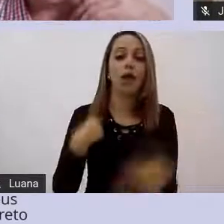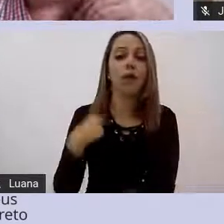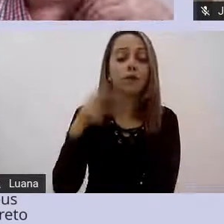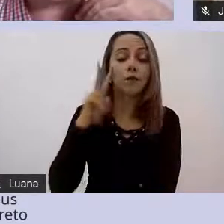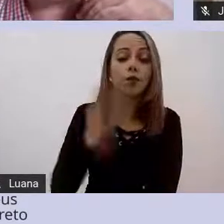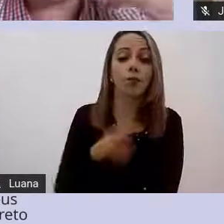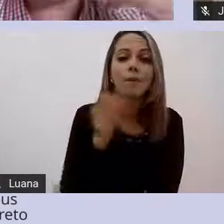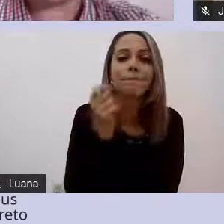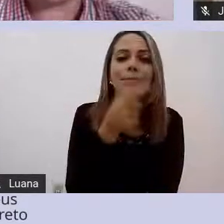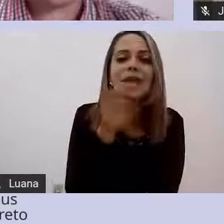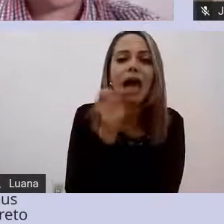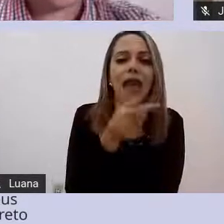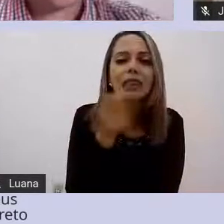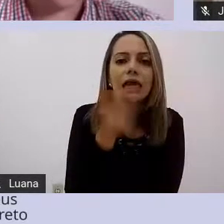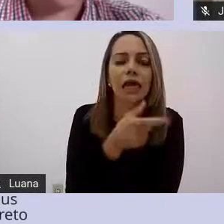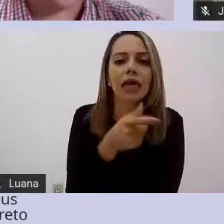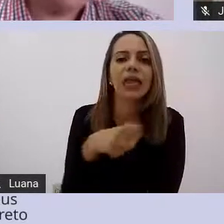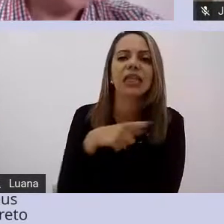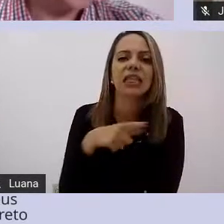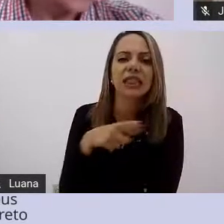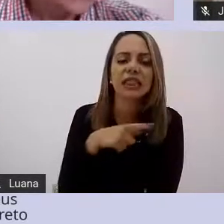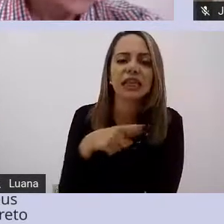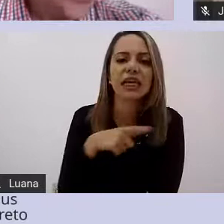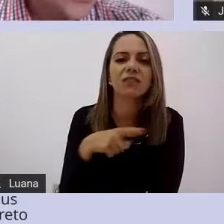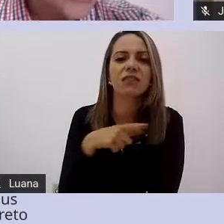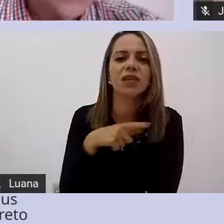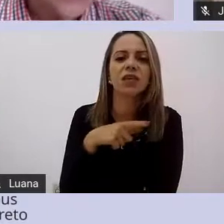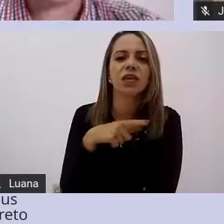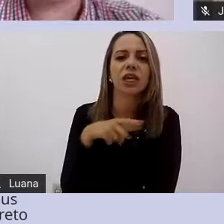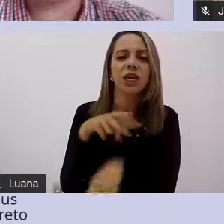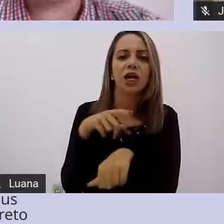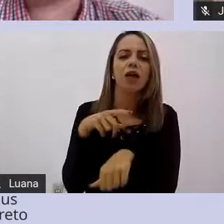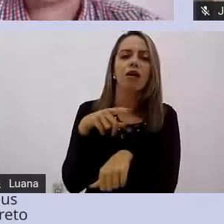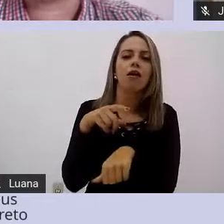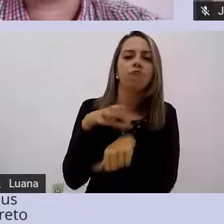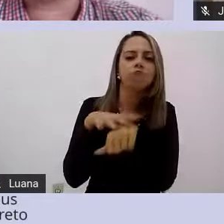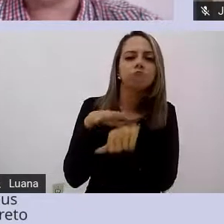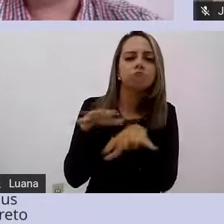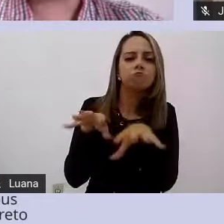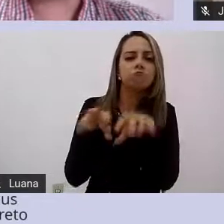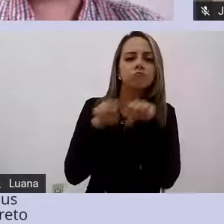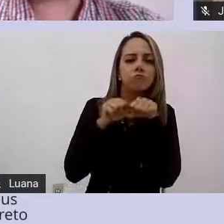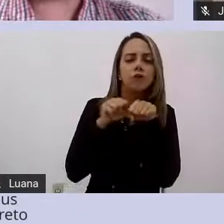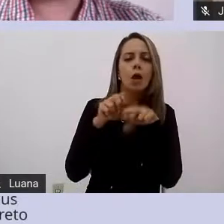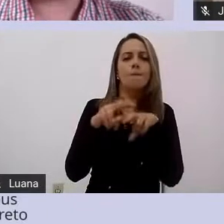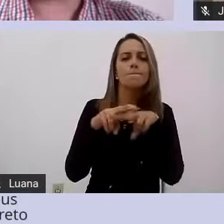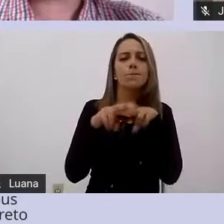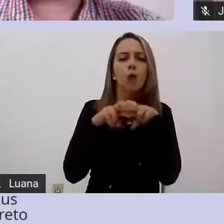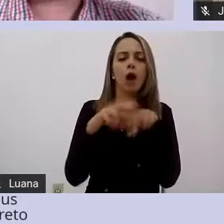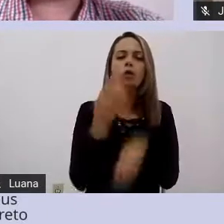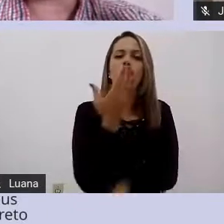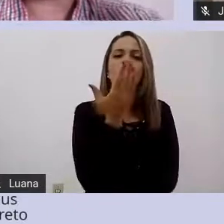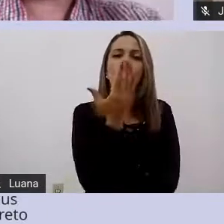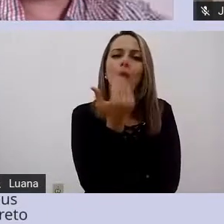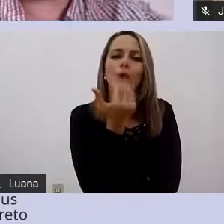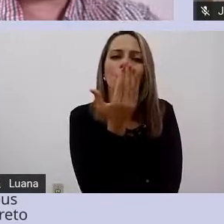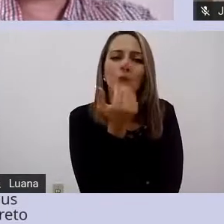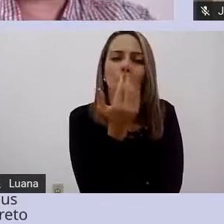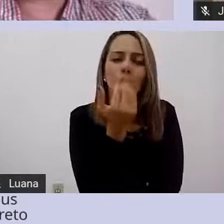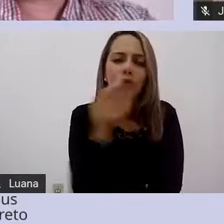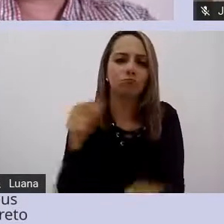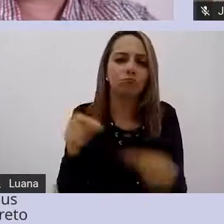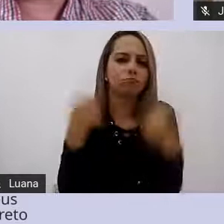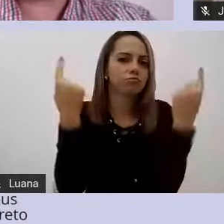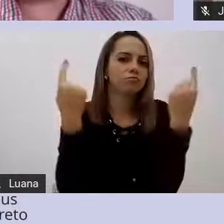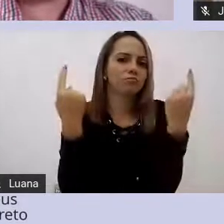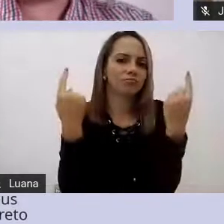na internet falando que teve uma intoxicação, acho que numa cidade no norte do Brasil, porque supostamente veio